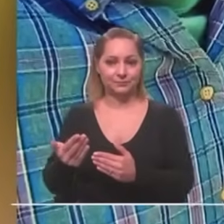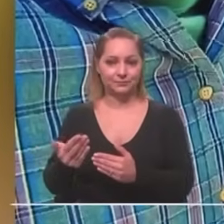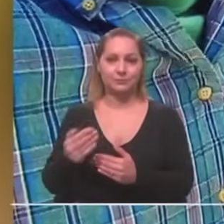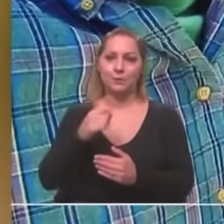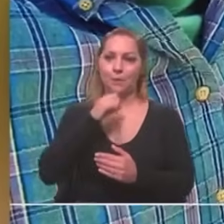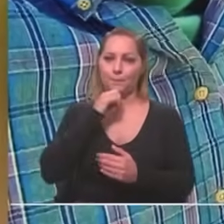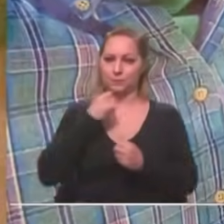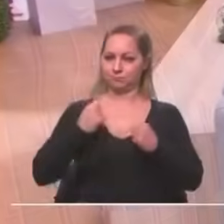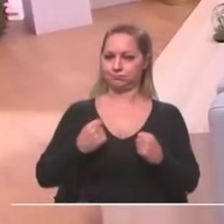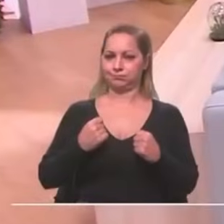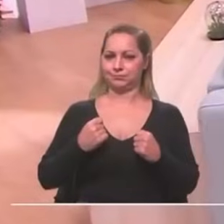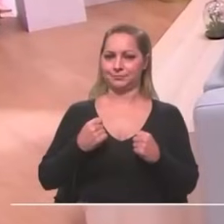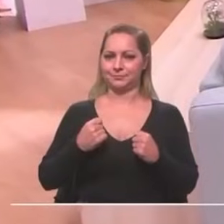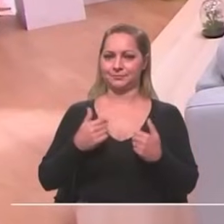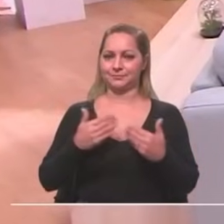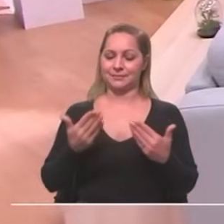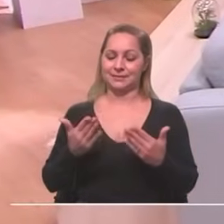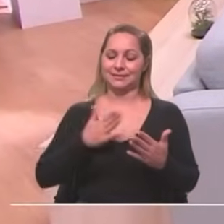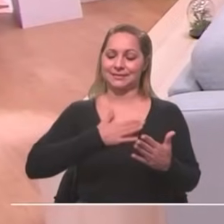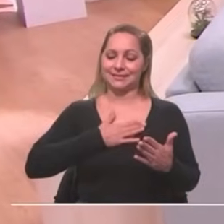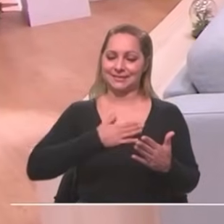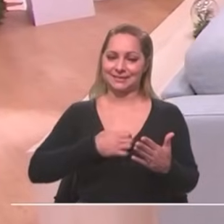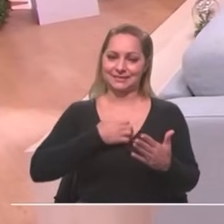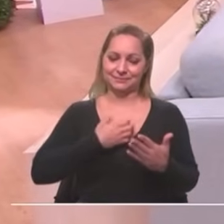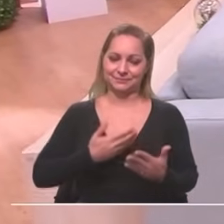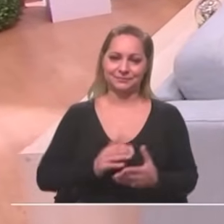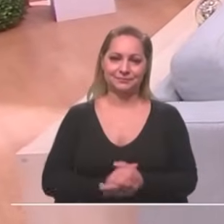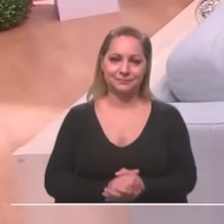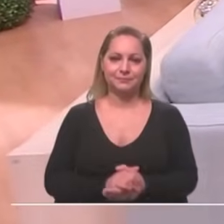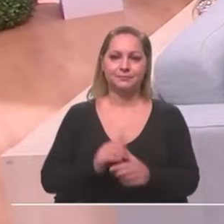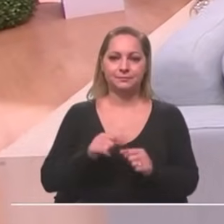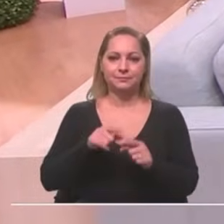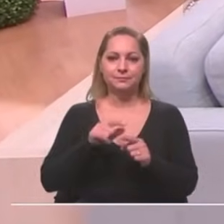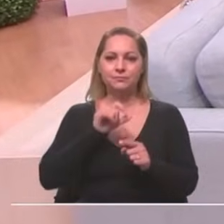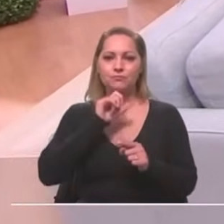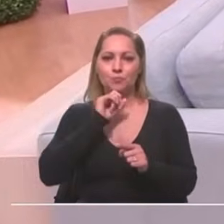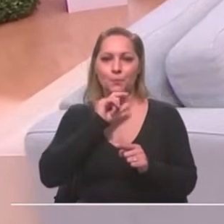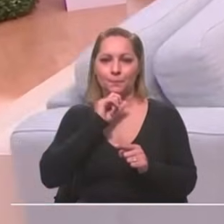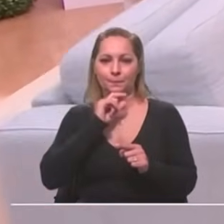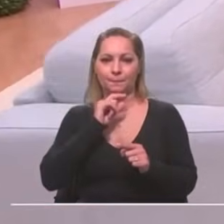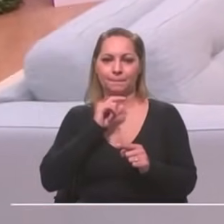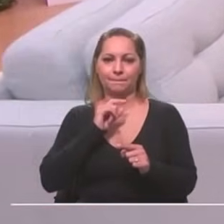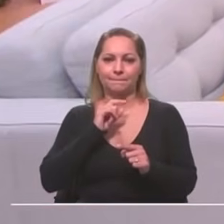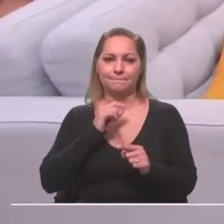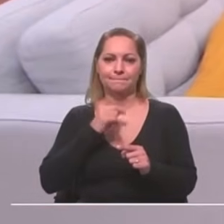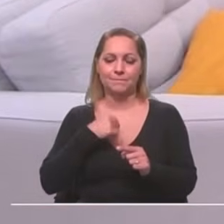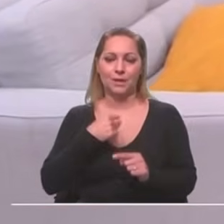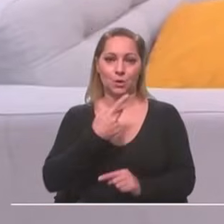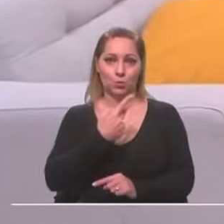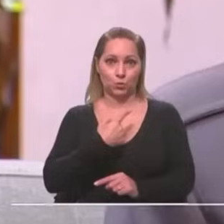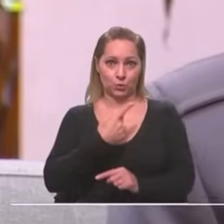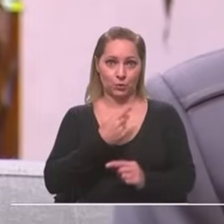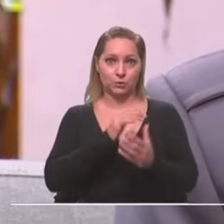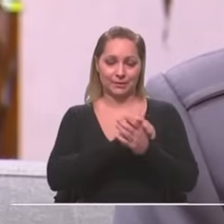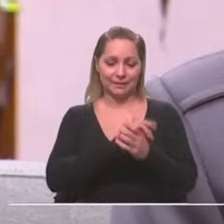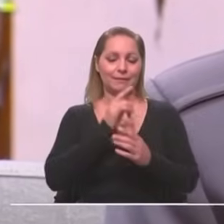que pareçam, sim, temos este lado. Um coração também. Claro. E é possível, nós os dois somos um exemplo disso, é